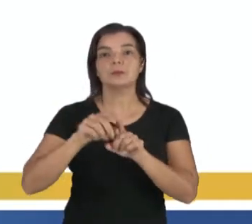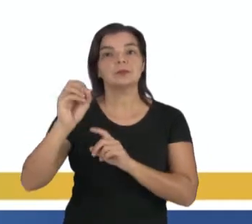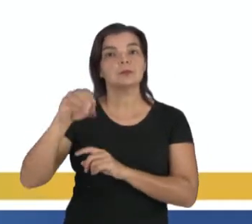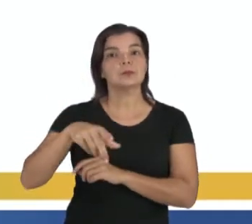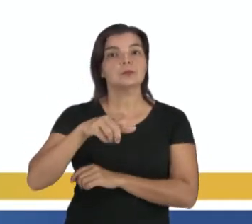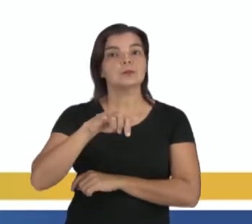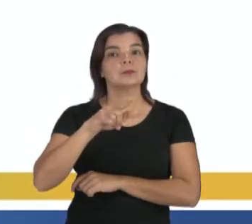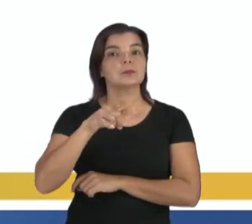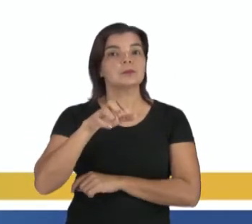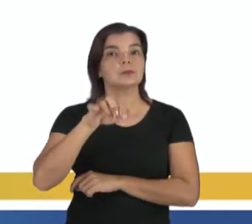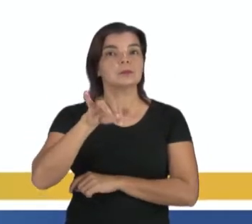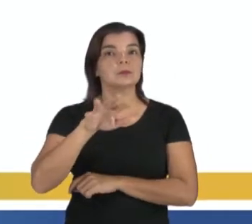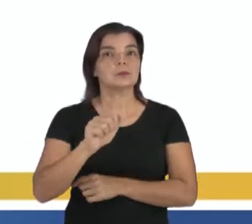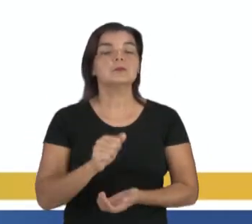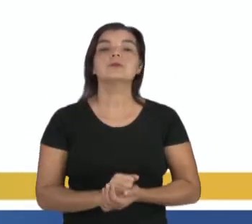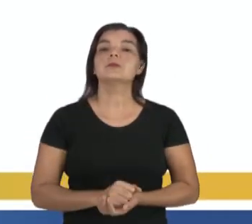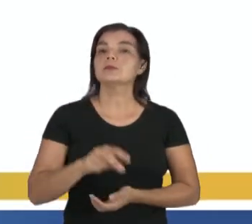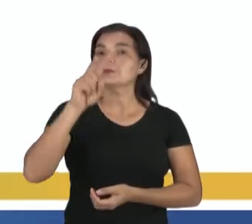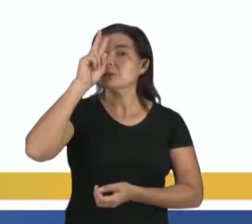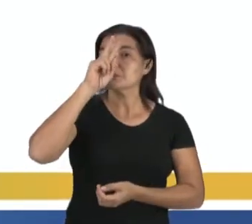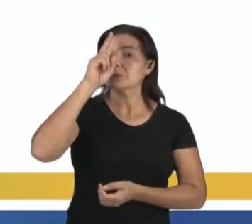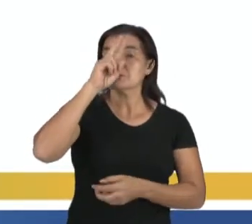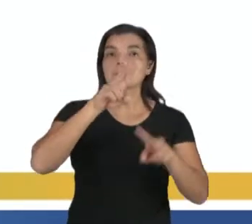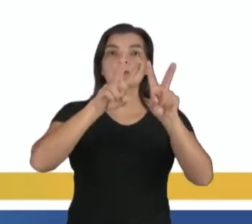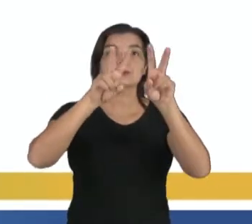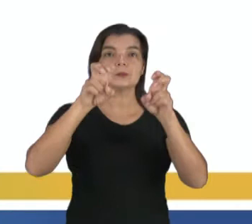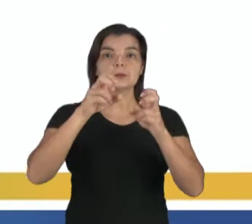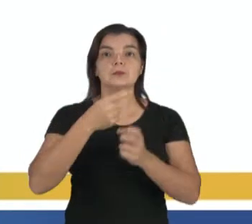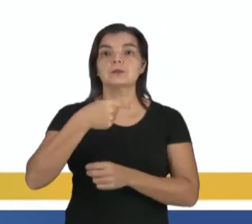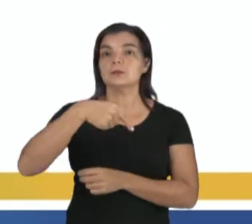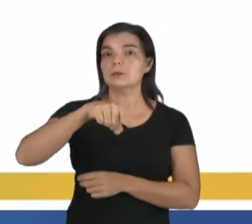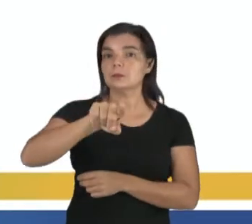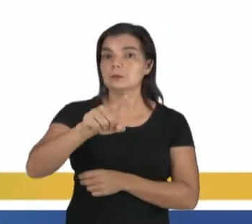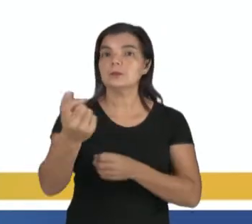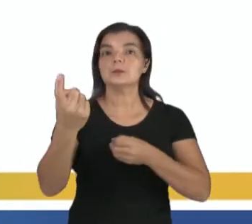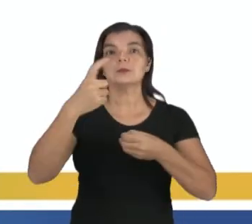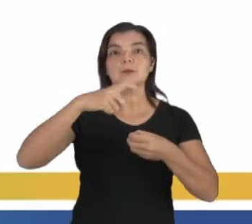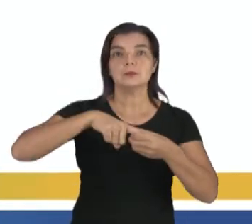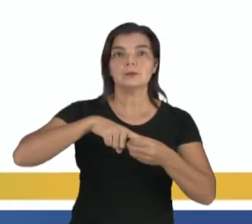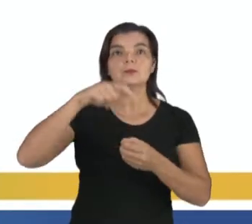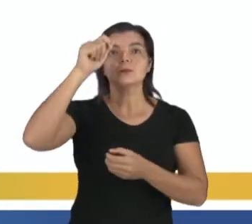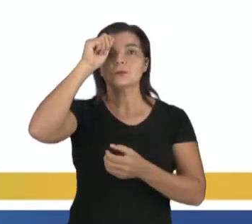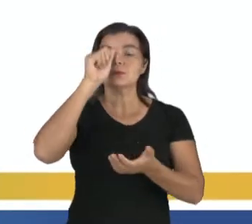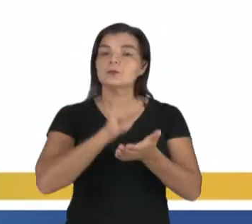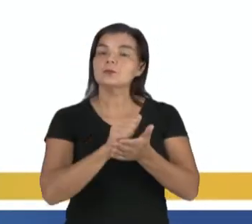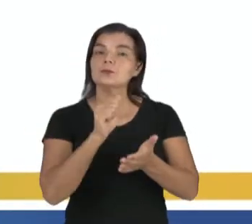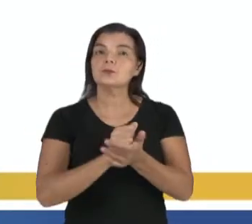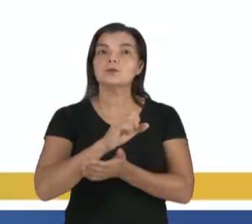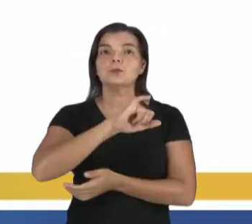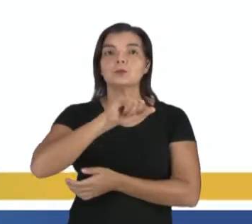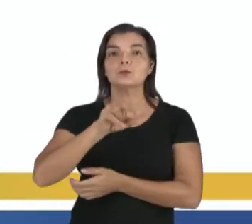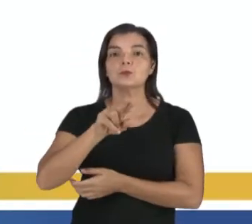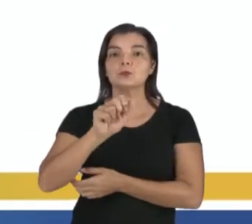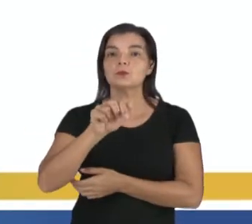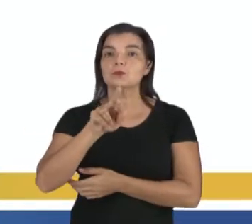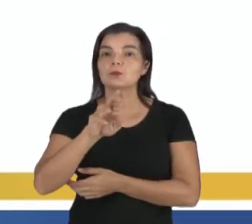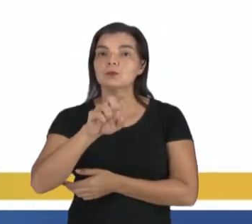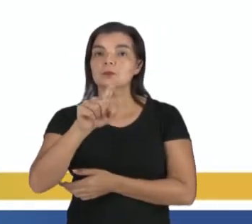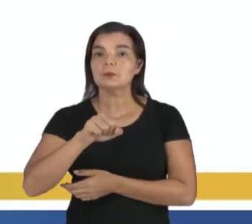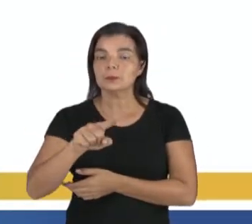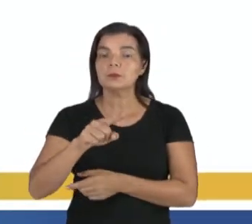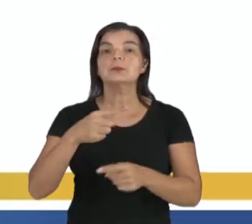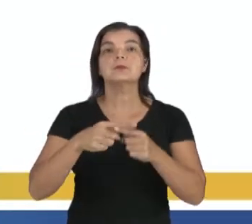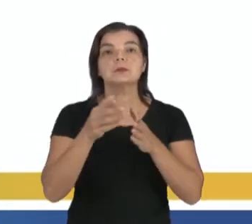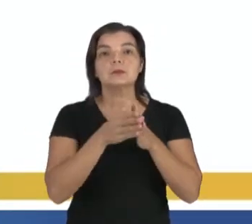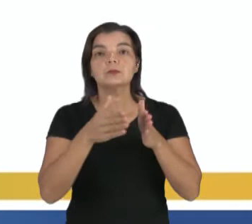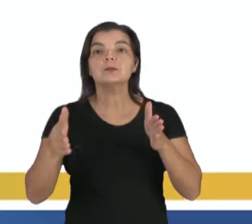lixeira. Essa história tem como título Ida e Volta, do autor Juarez Machado. Ela é totalmente produzida a